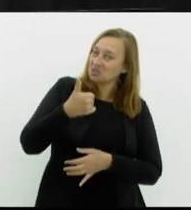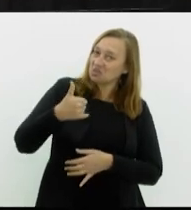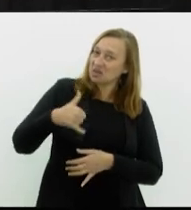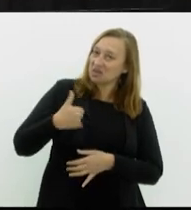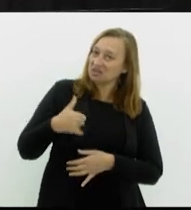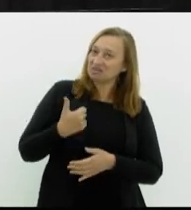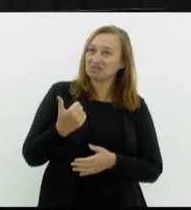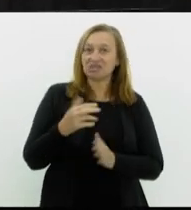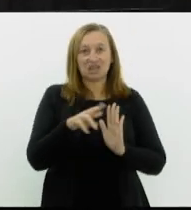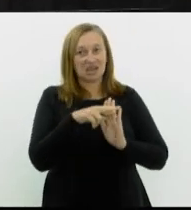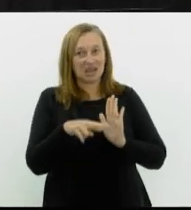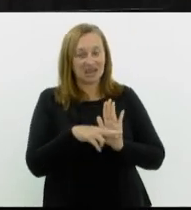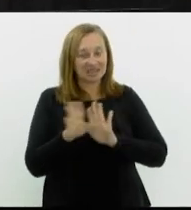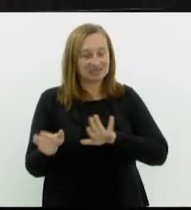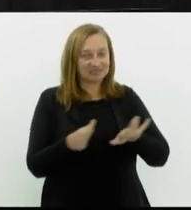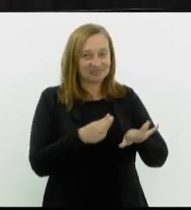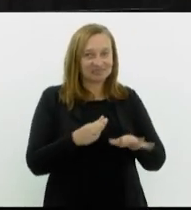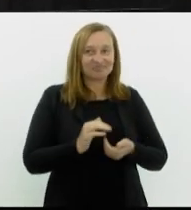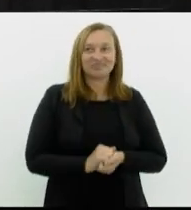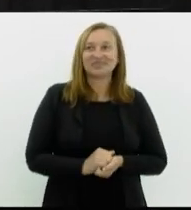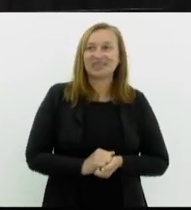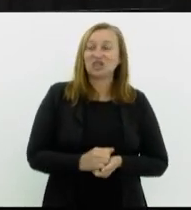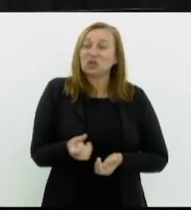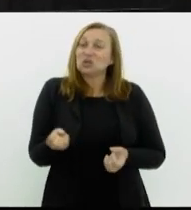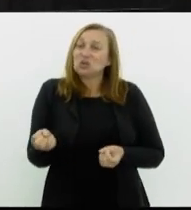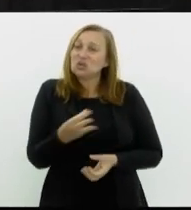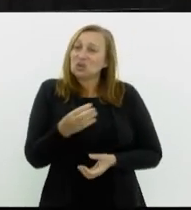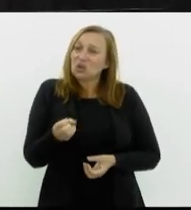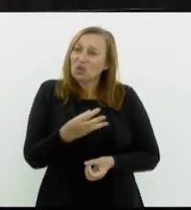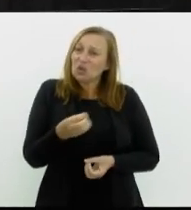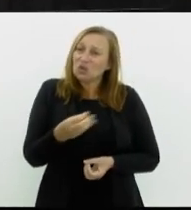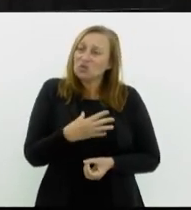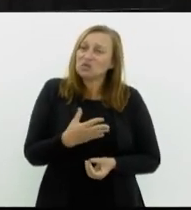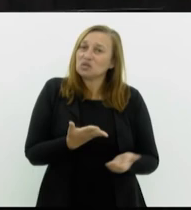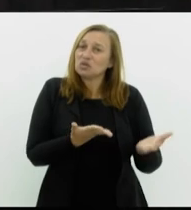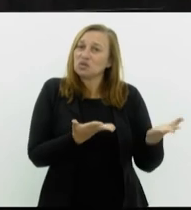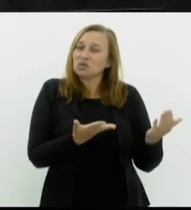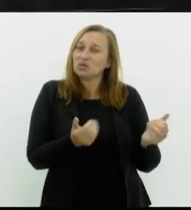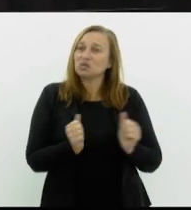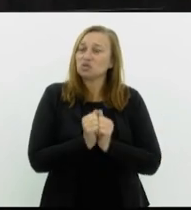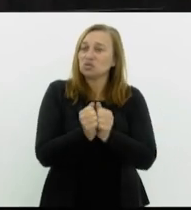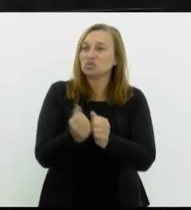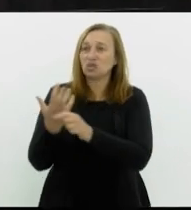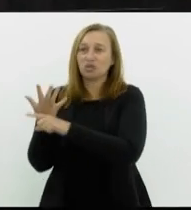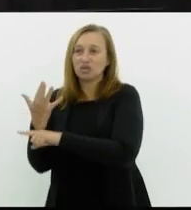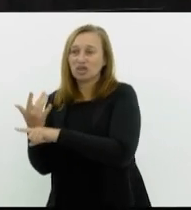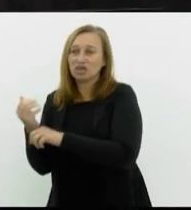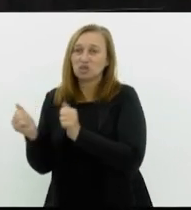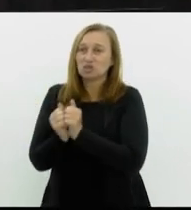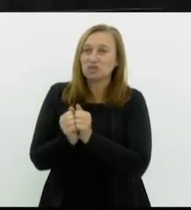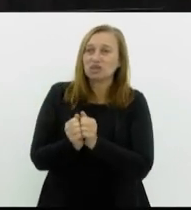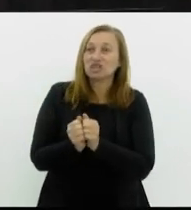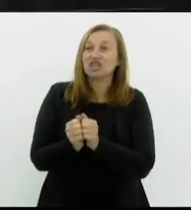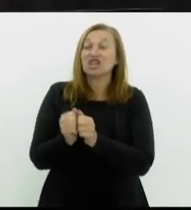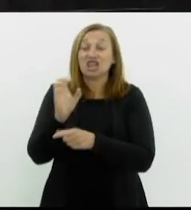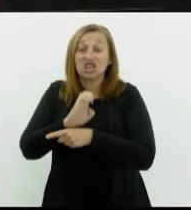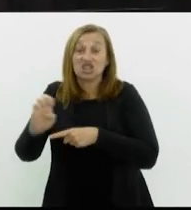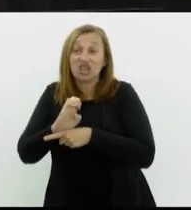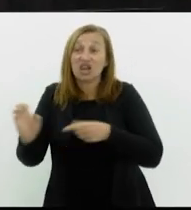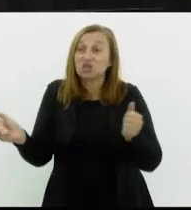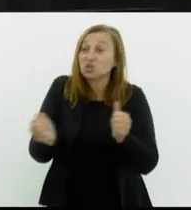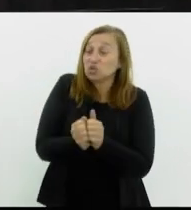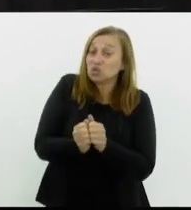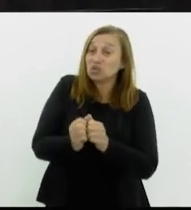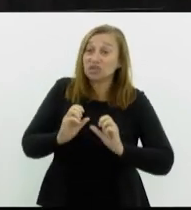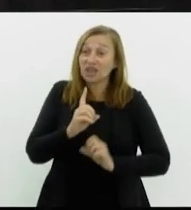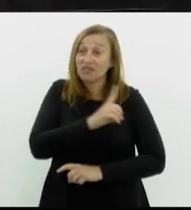incapaz. Éramos relativamente incapazes. Estudamos na UERJ juntos, fizemos estágio no mesmo escritório, fomos defensores juntos, depois